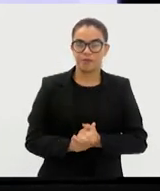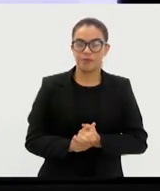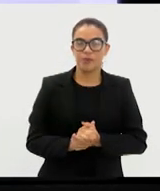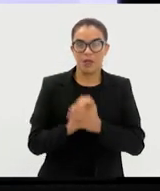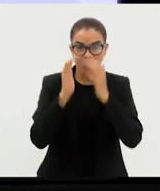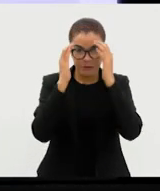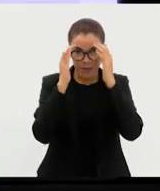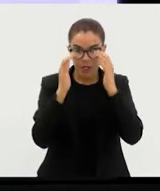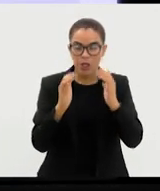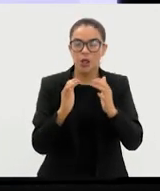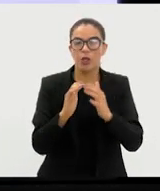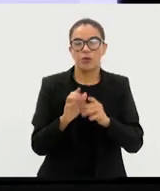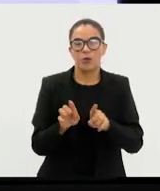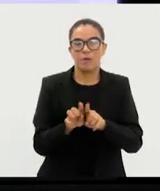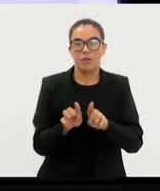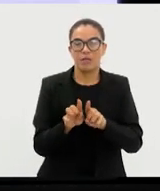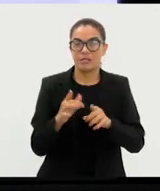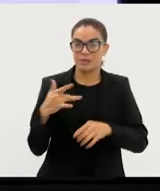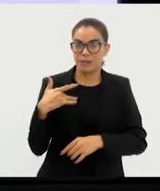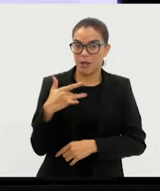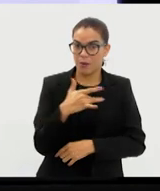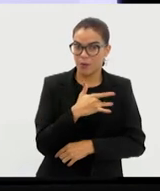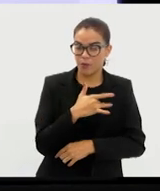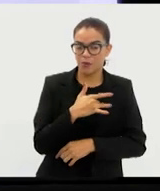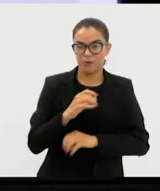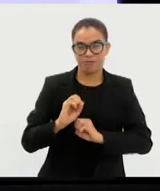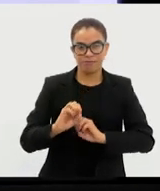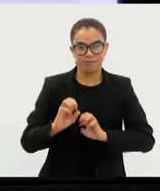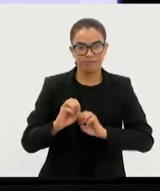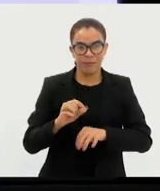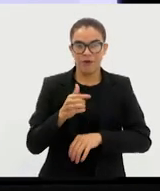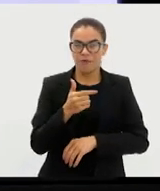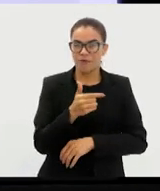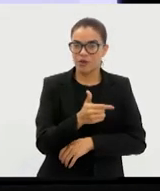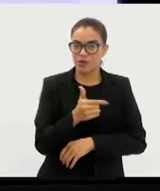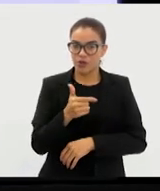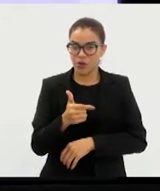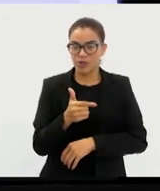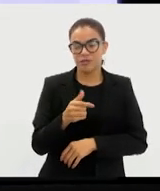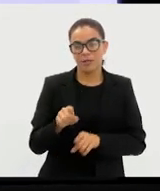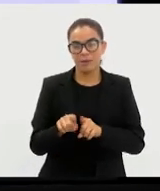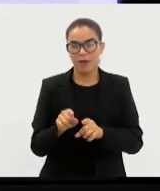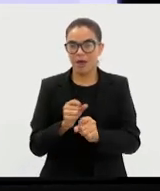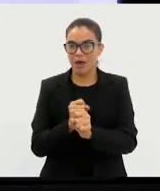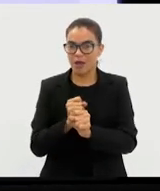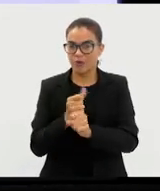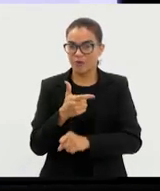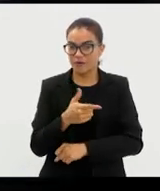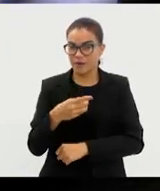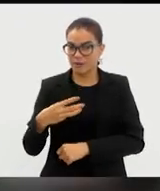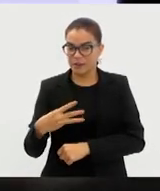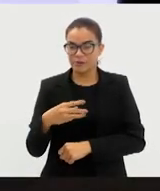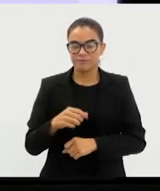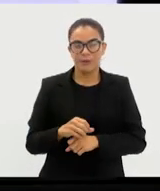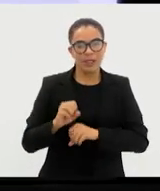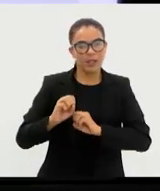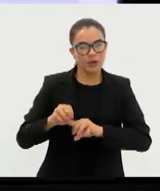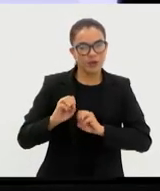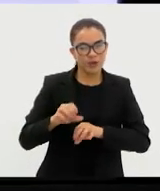constitucionais em educação e saúde, tanto em 22 quanto 23. Em educação, nós